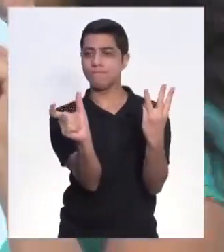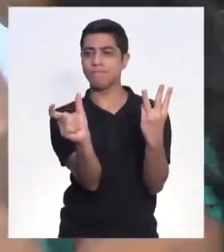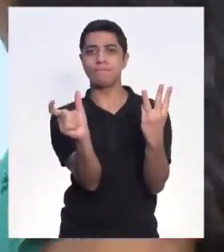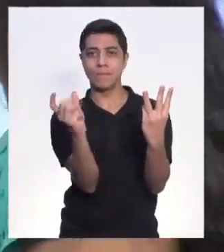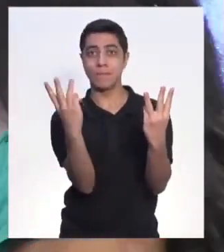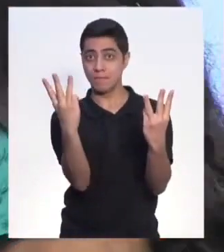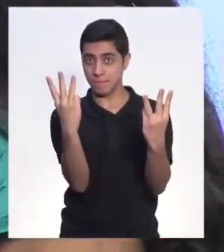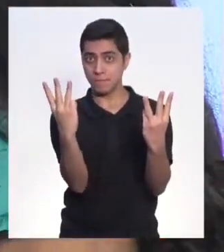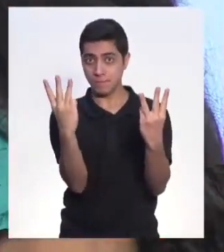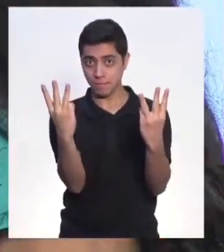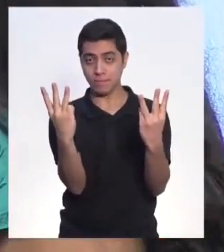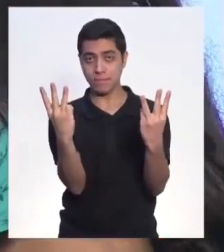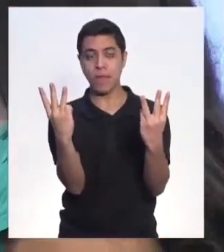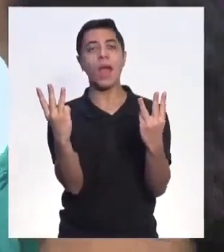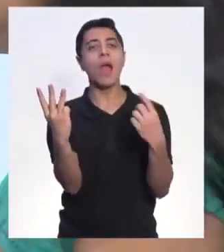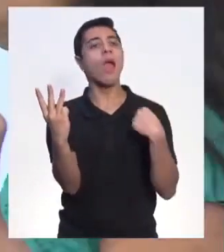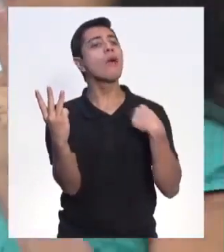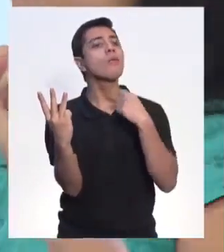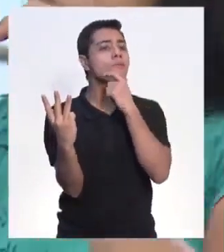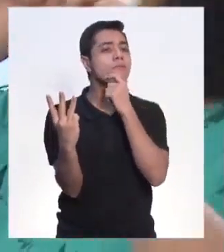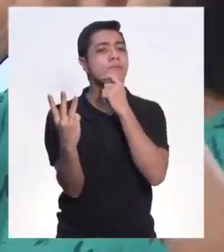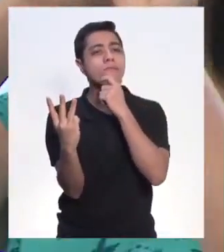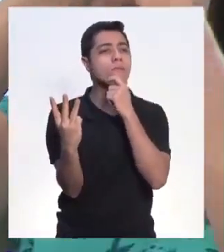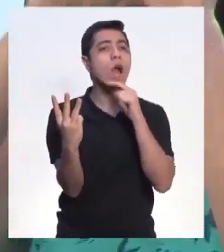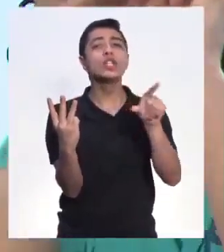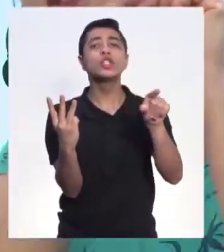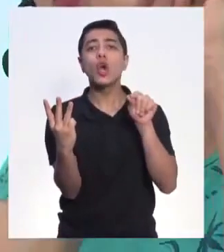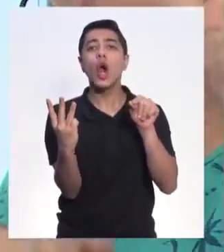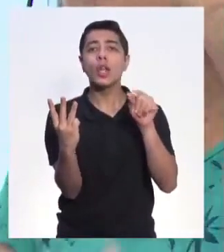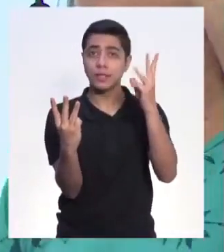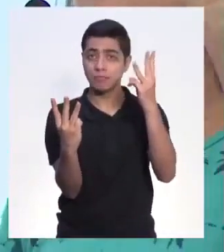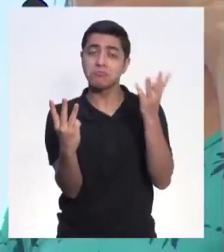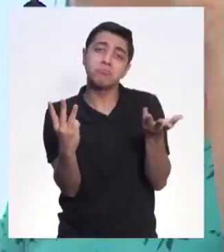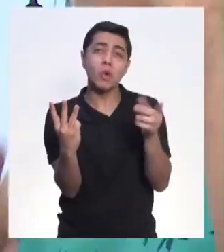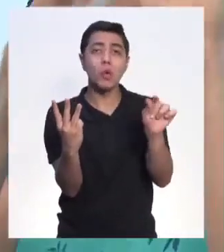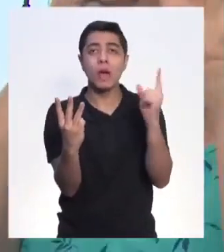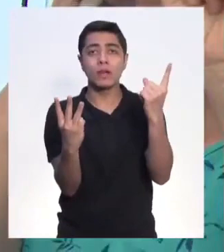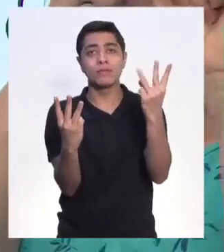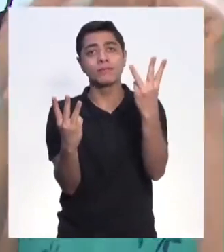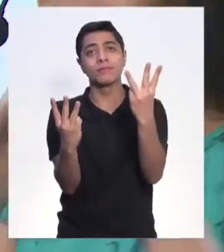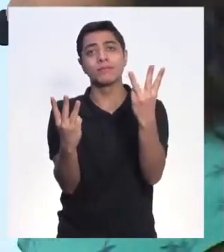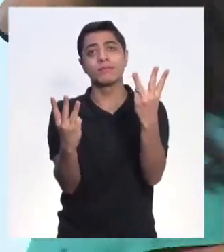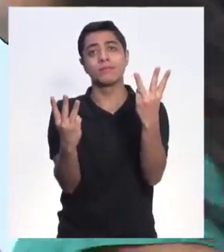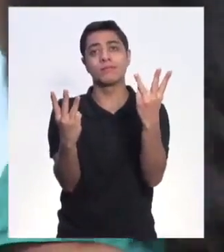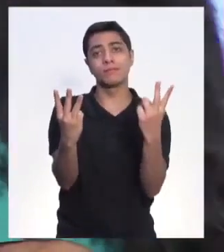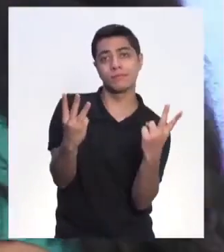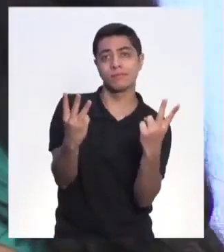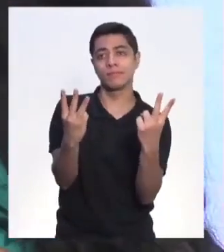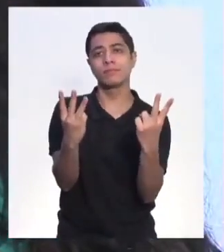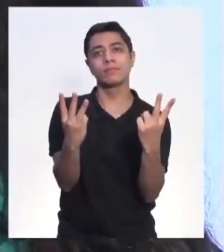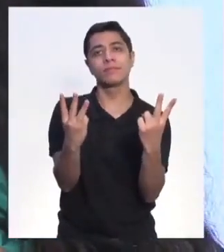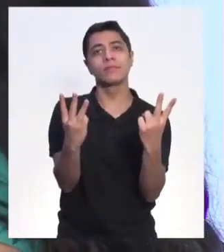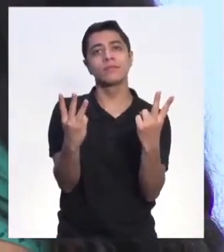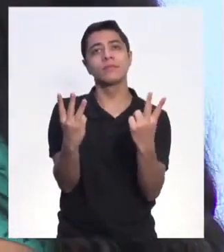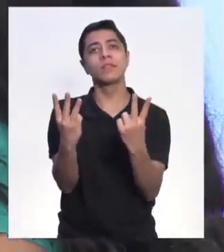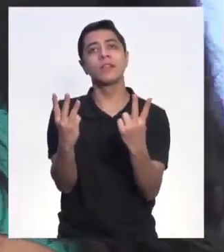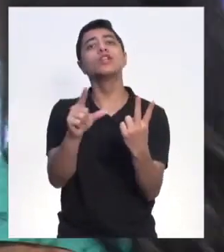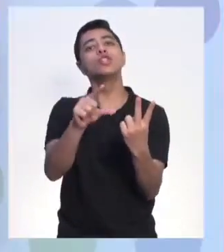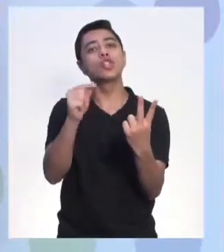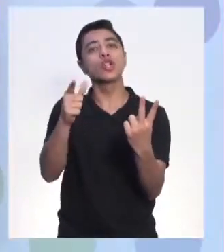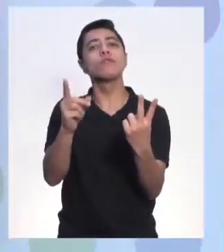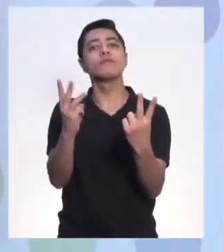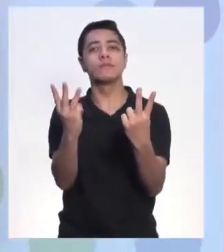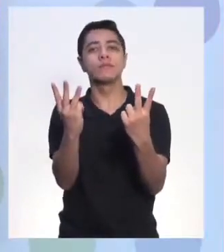sobrar 2 letras. Usei mais uma, na última posição, vai sobrar